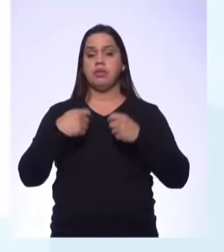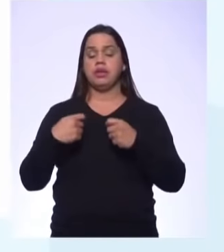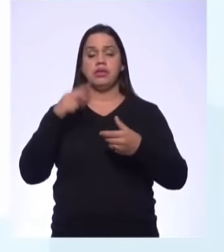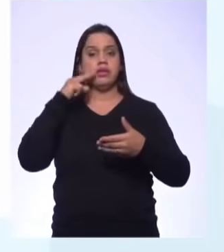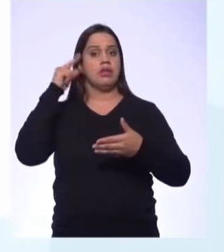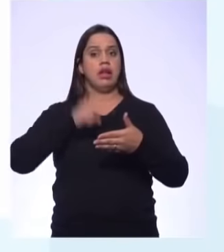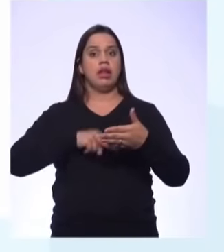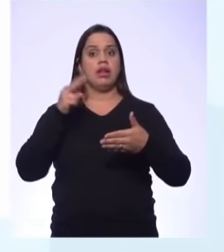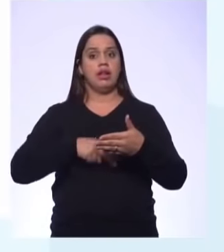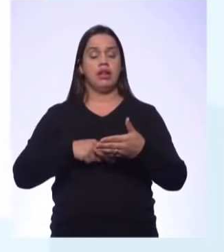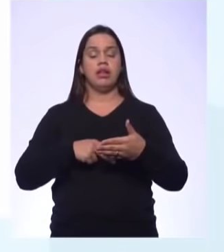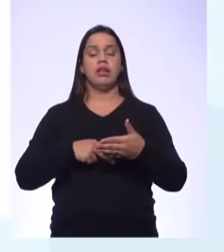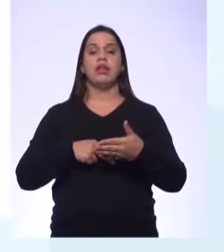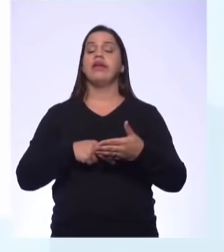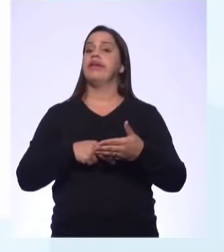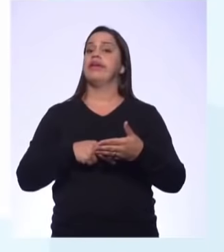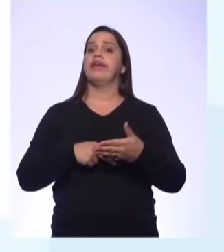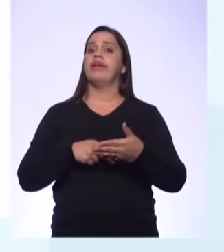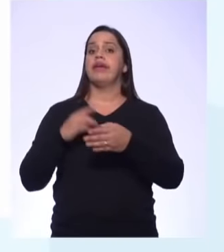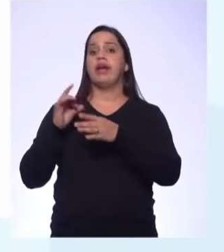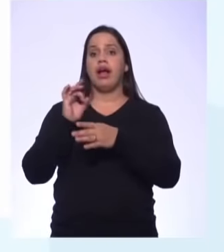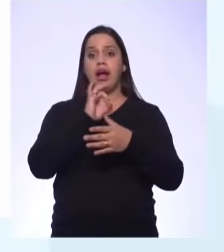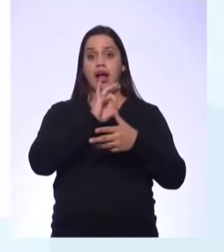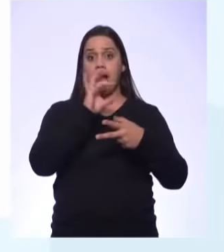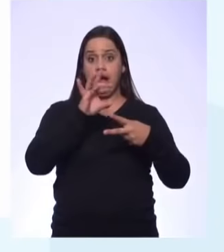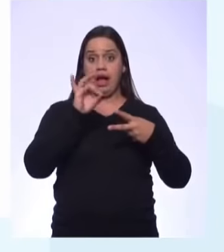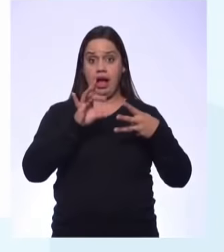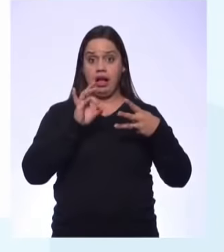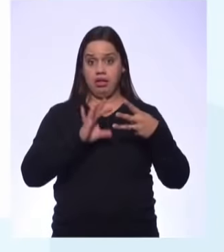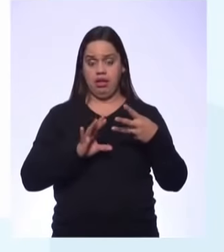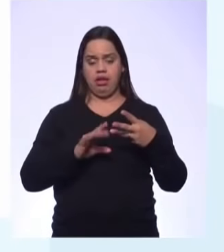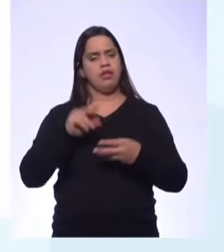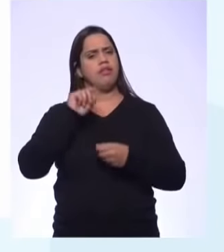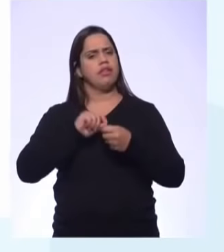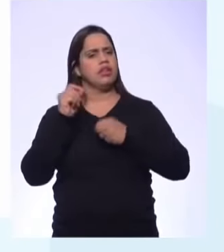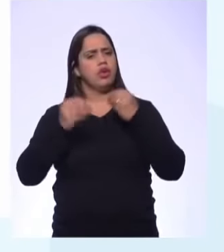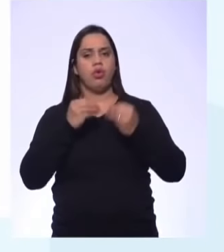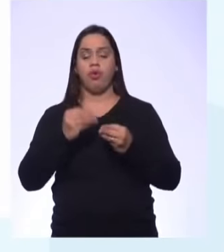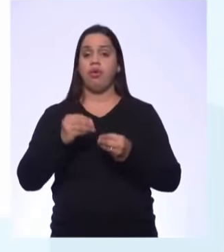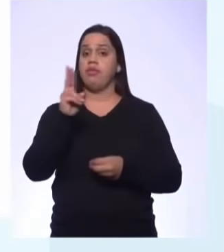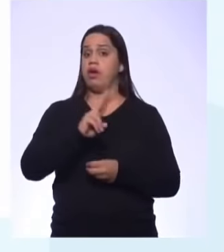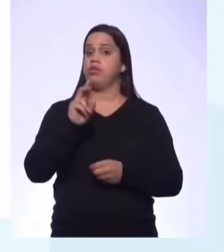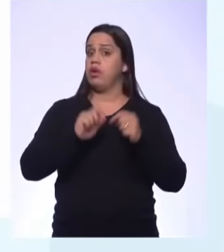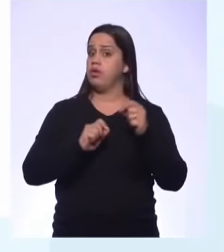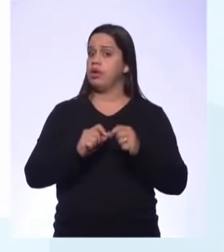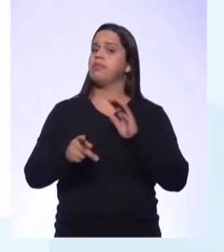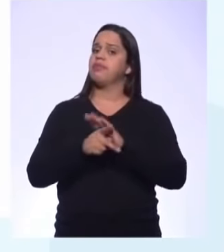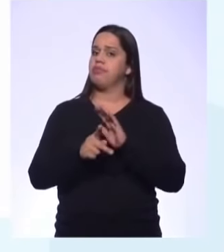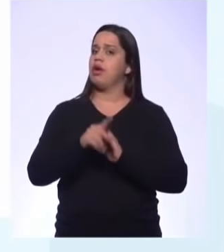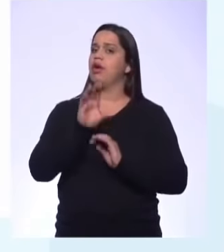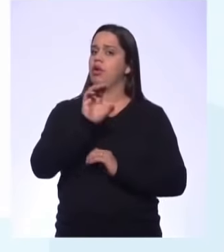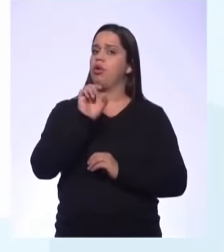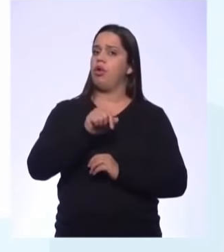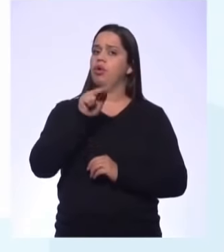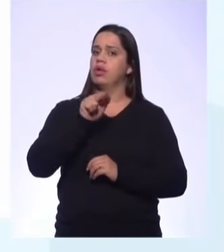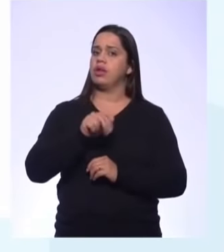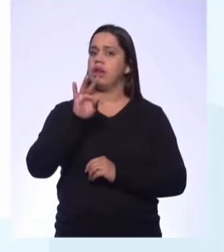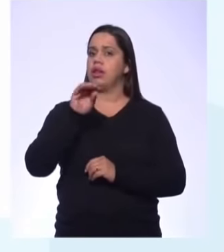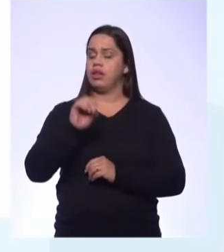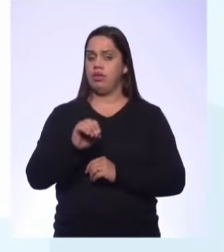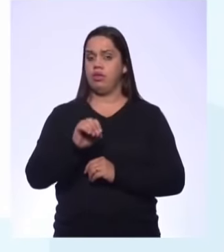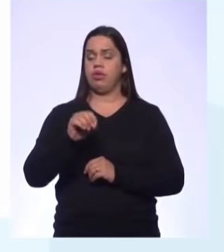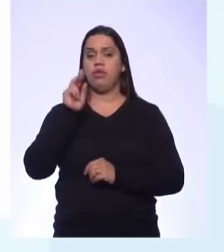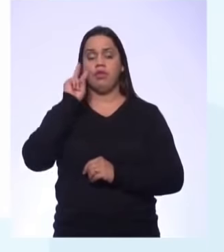o texto e identificar essas células. O que você vai fazer? Você vai fazer o uso do cognato para preencher